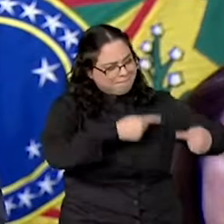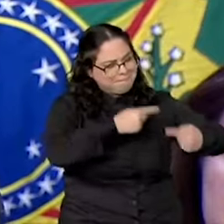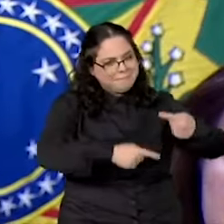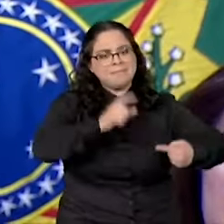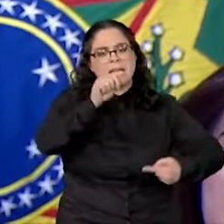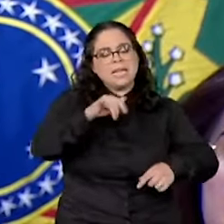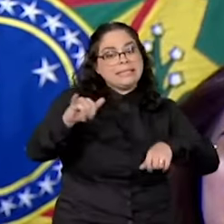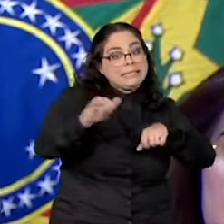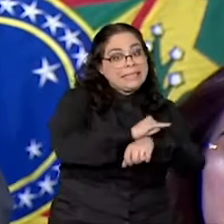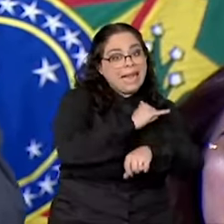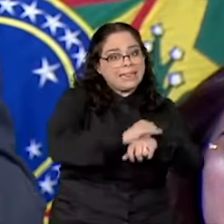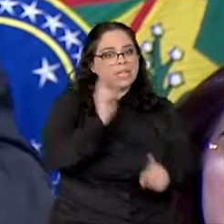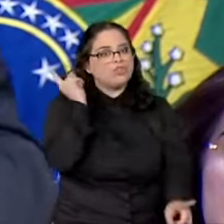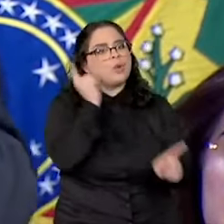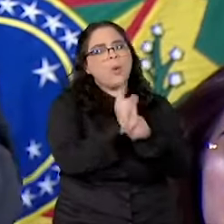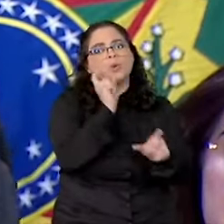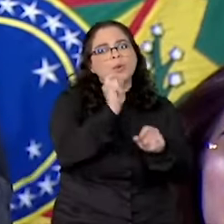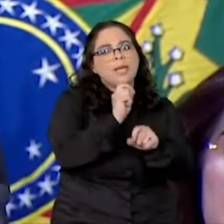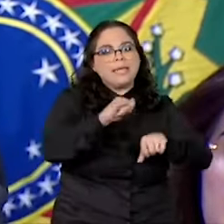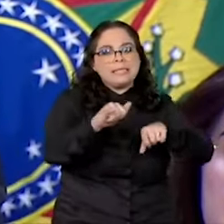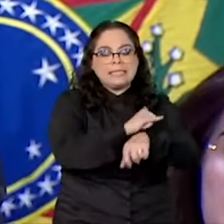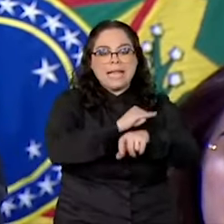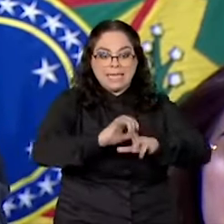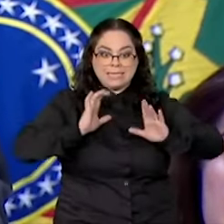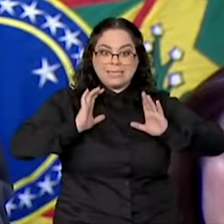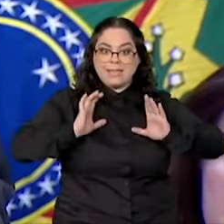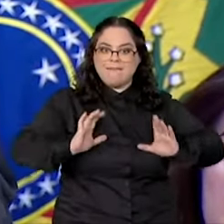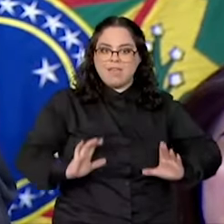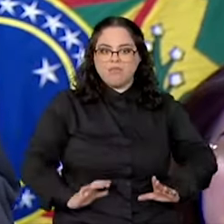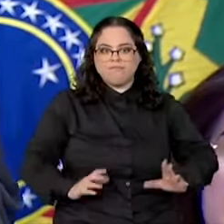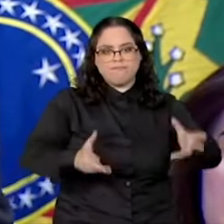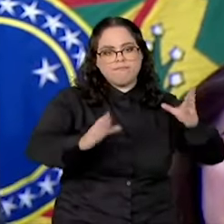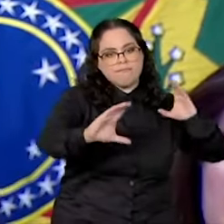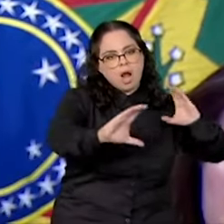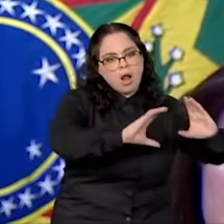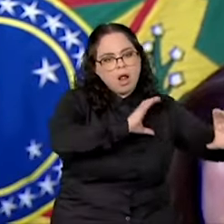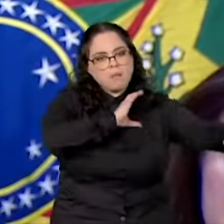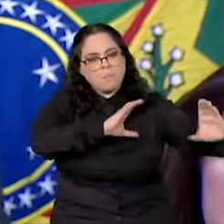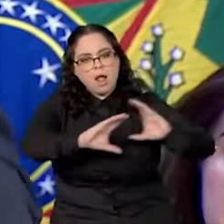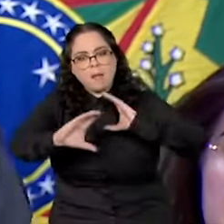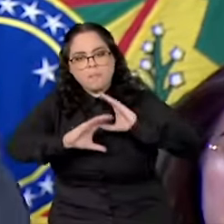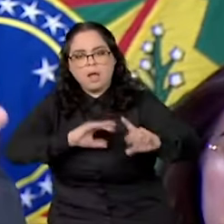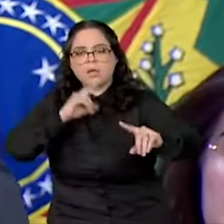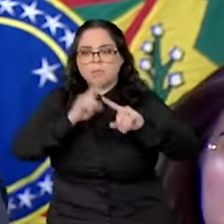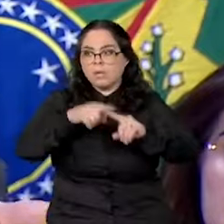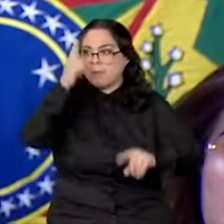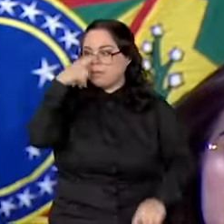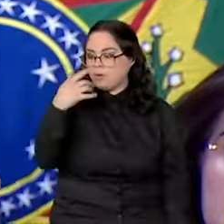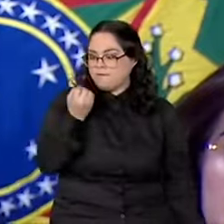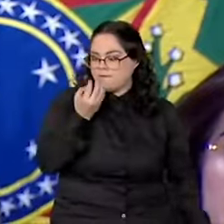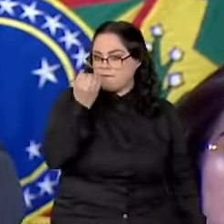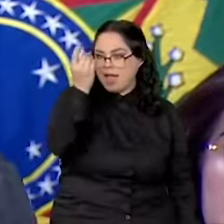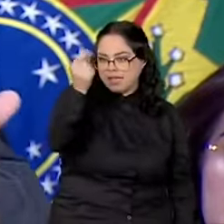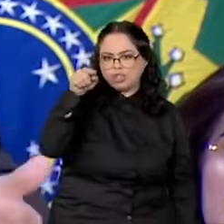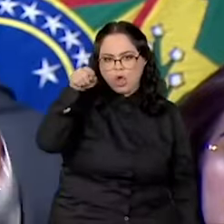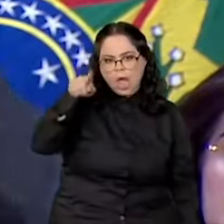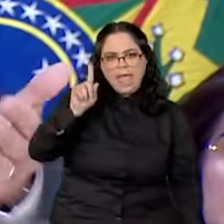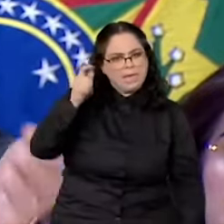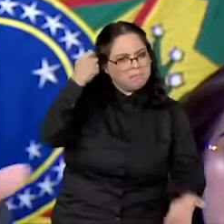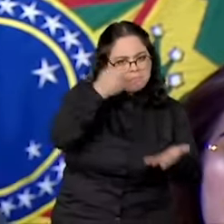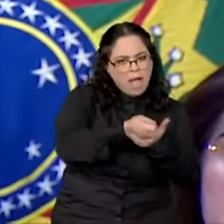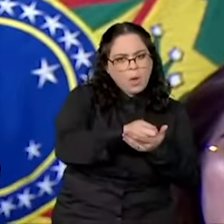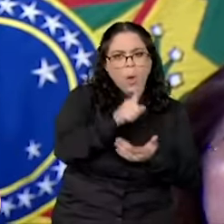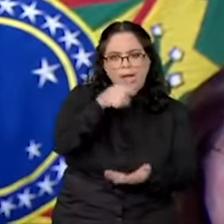para encontrar um jeito, da forma mais civilizada, porque a gente sabe que o cara que foi viajar não pode ser punido. Ele comprou,